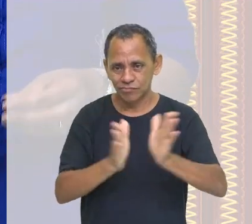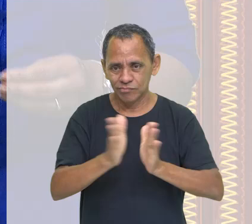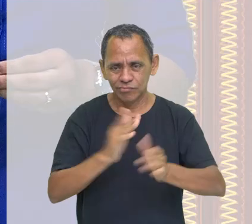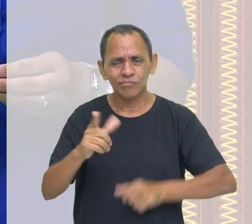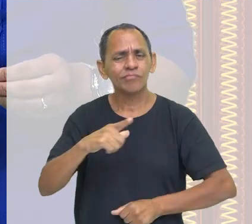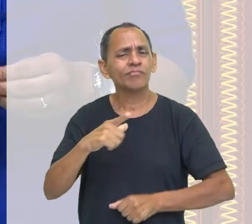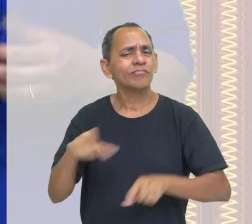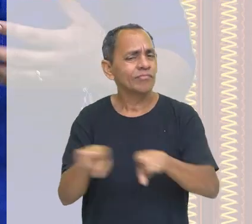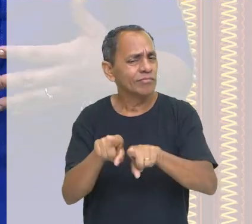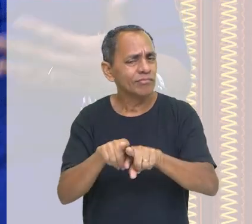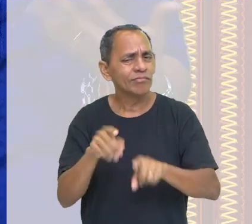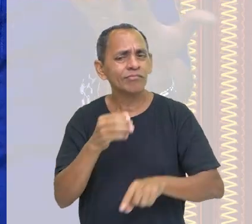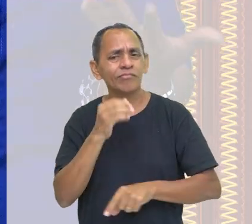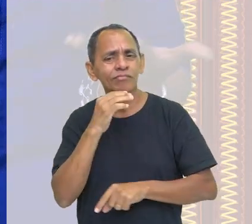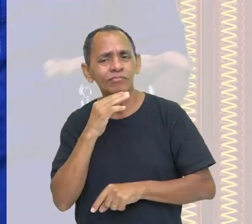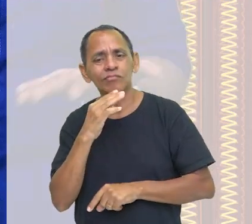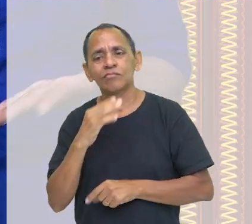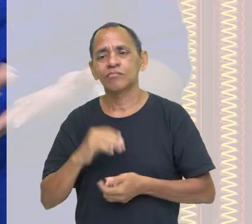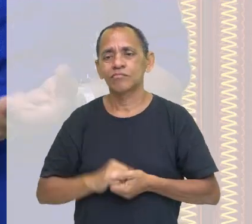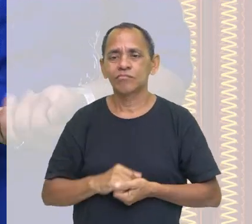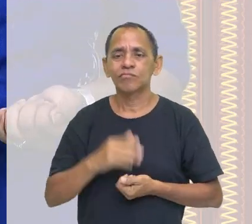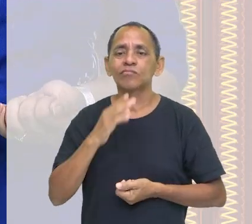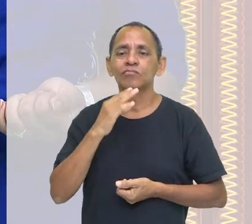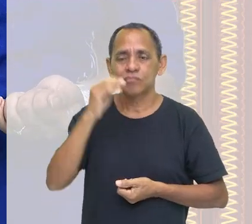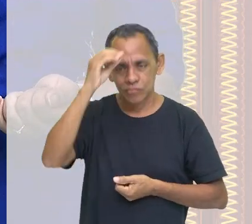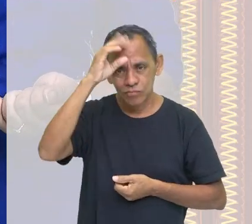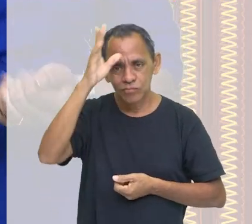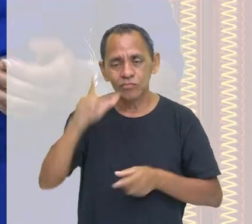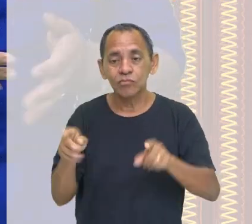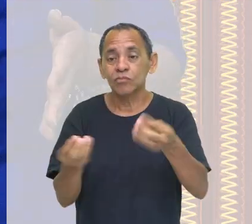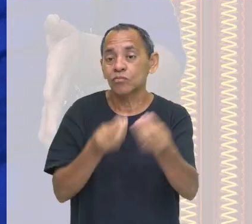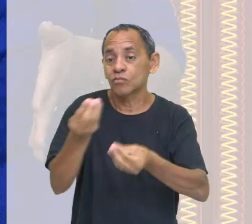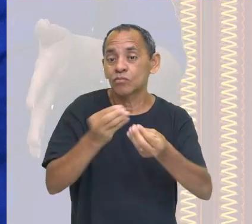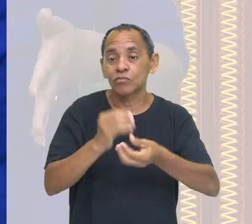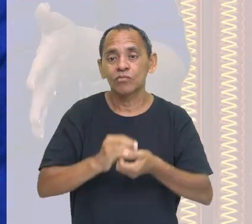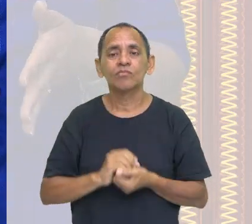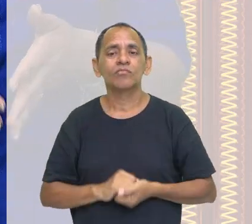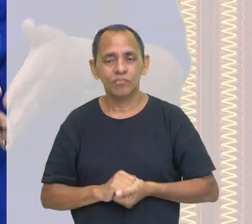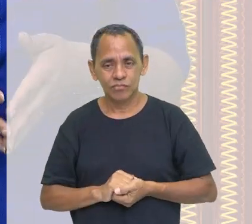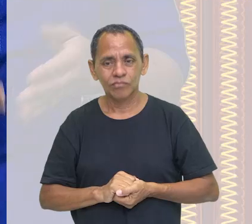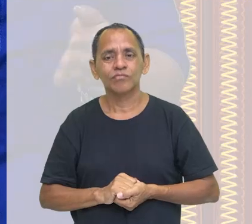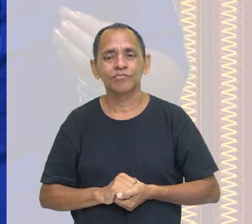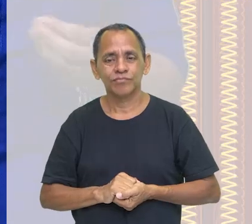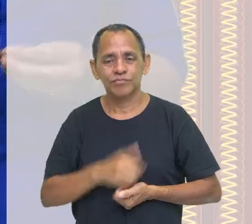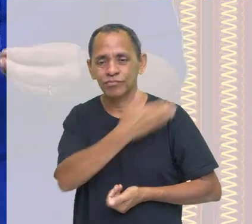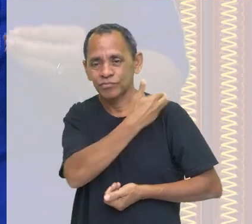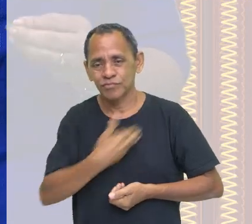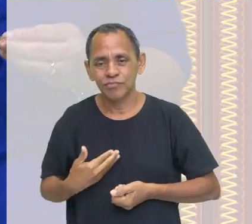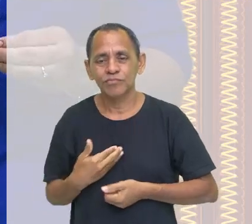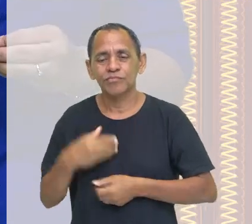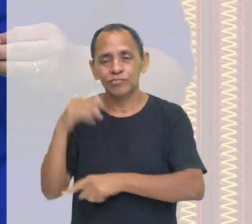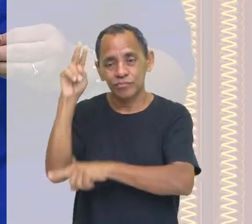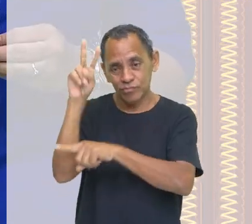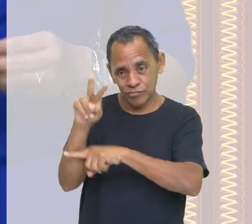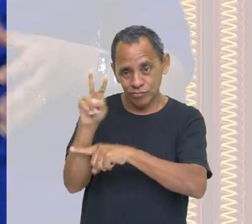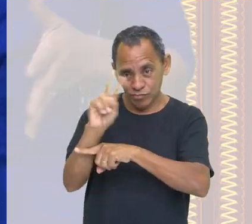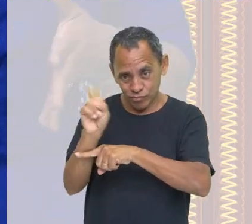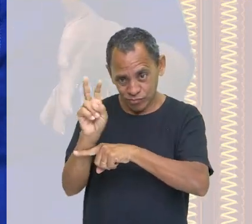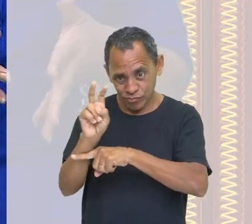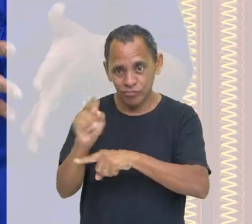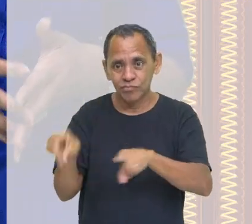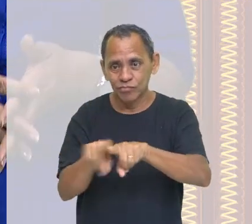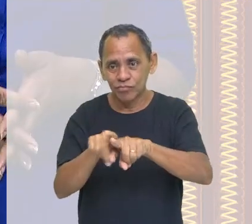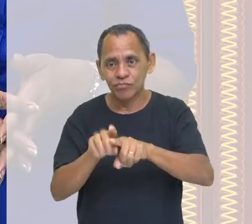Brasil. Esse período também é conhecido como governo provisório e foi liderado pelo Marechal Deodoro da